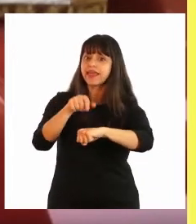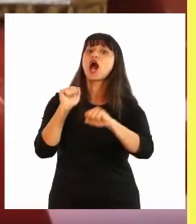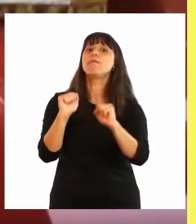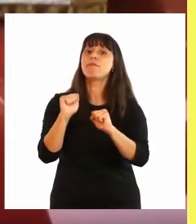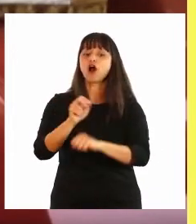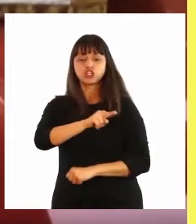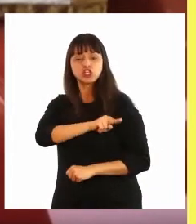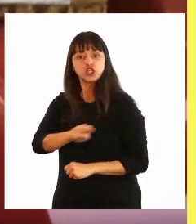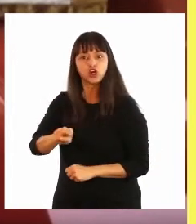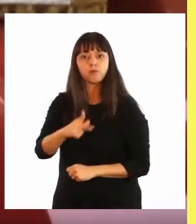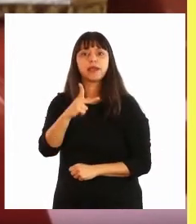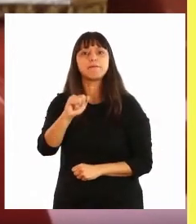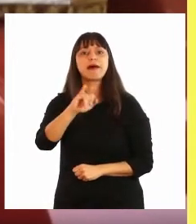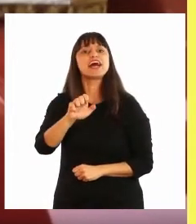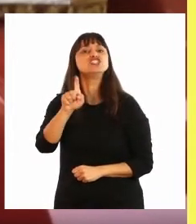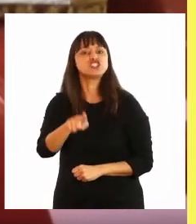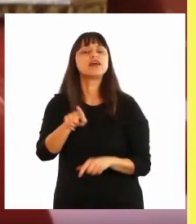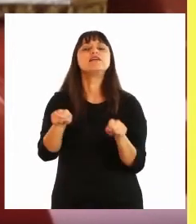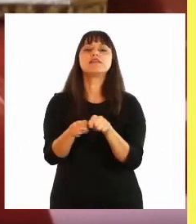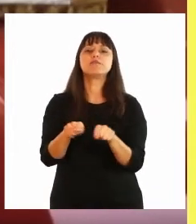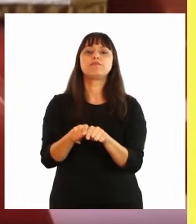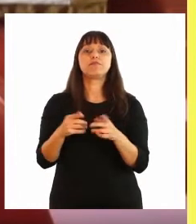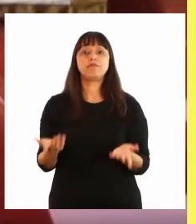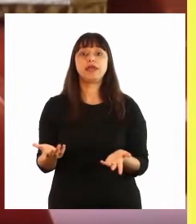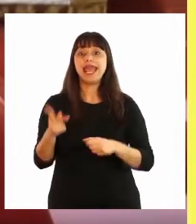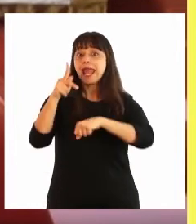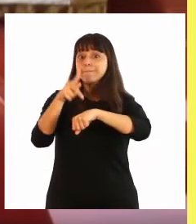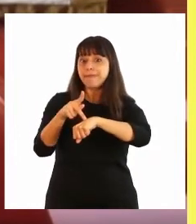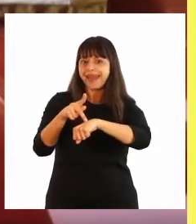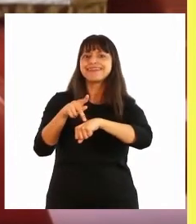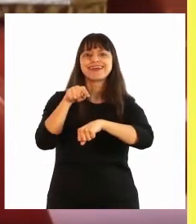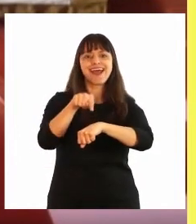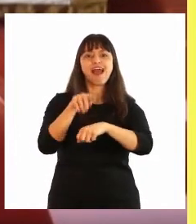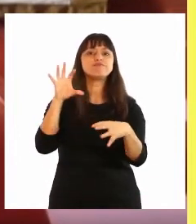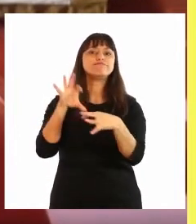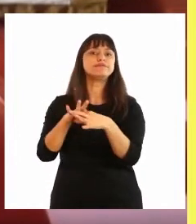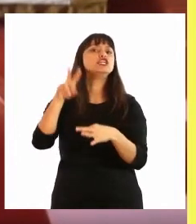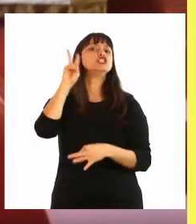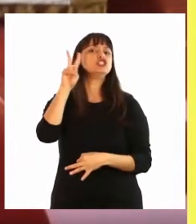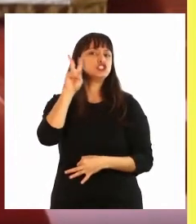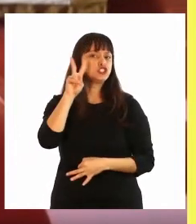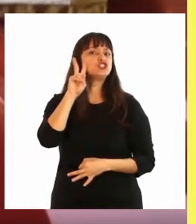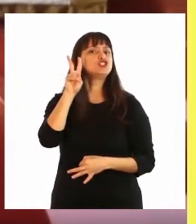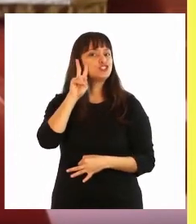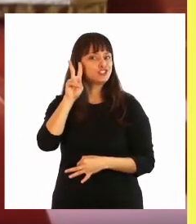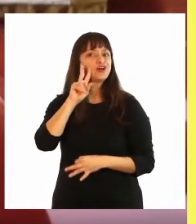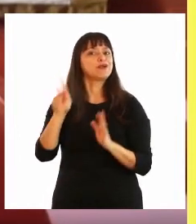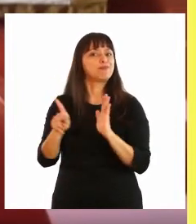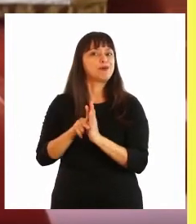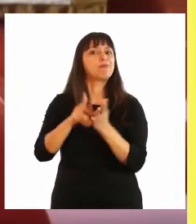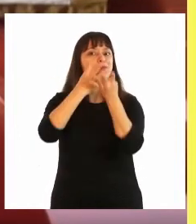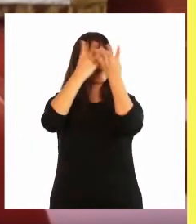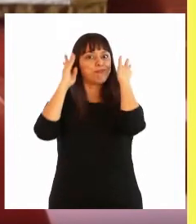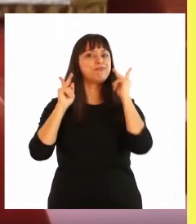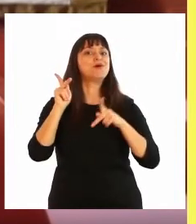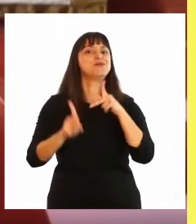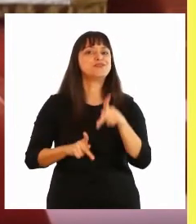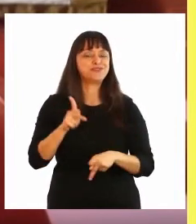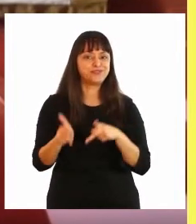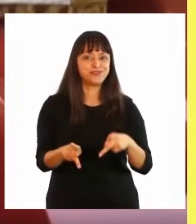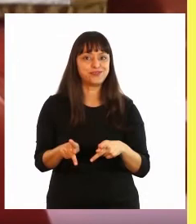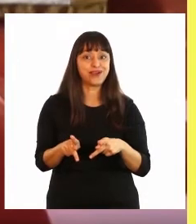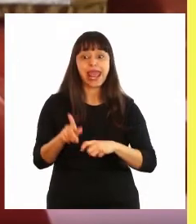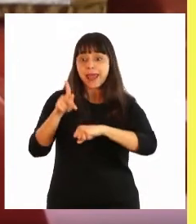histórias indígenas, né, as pedras estão presentes, assim, elas são seres vivos, de fato, e